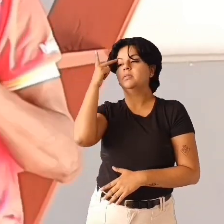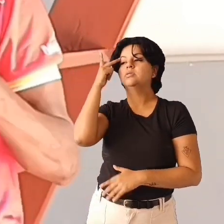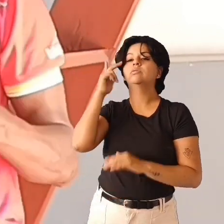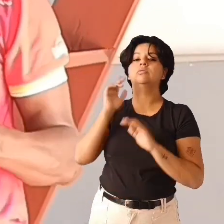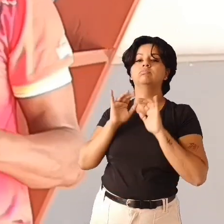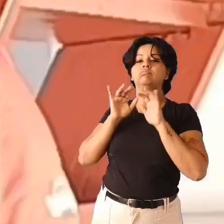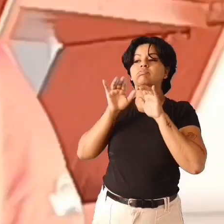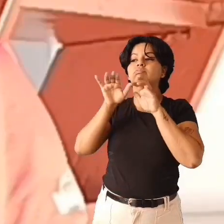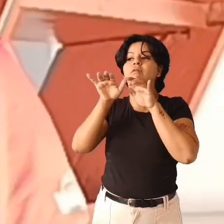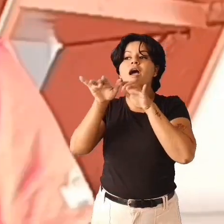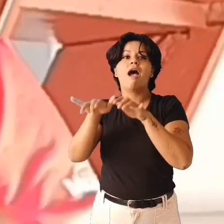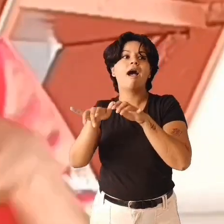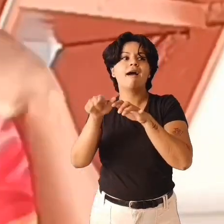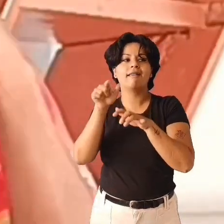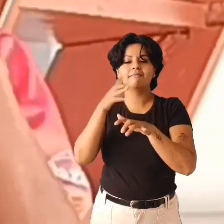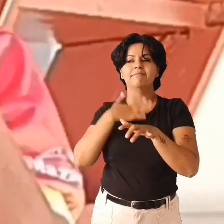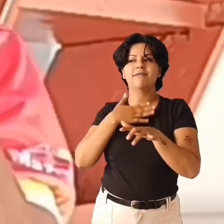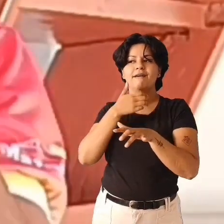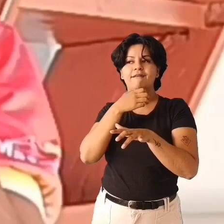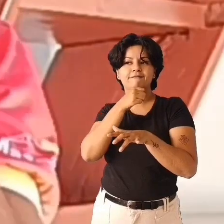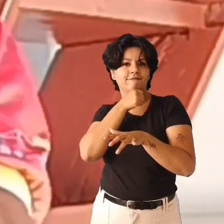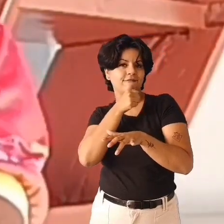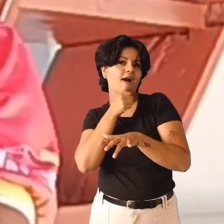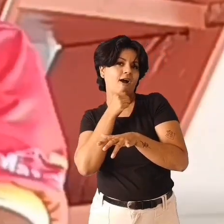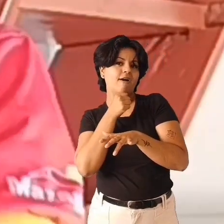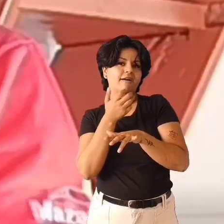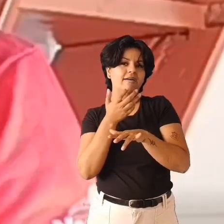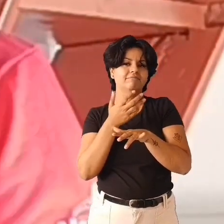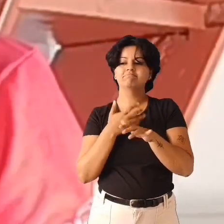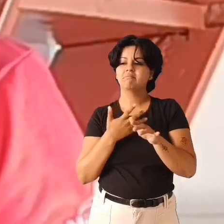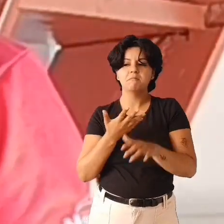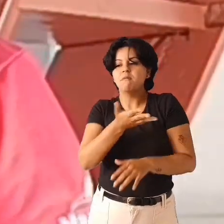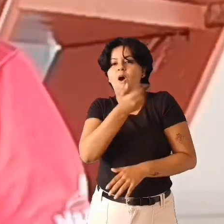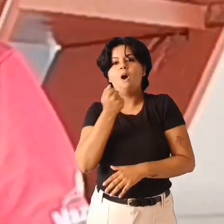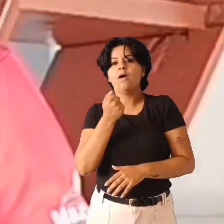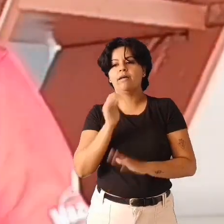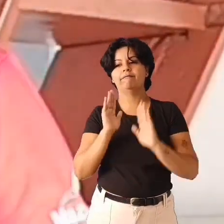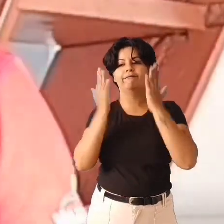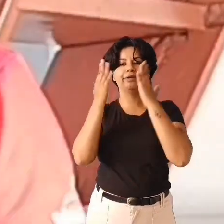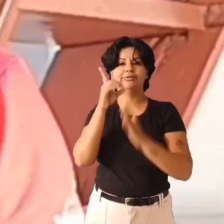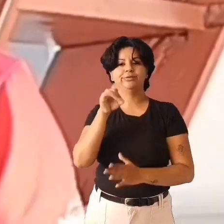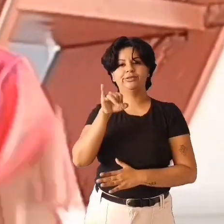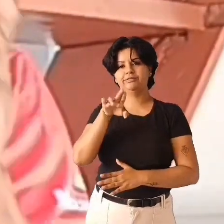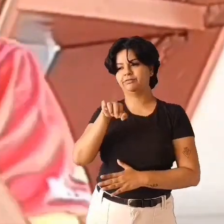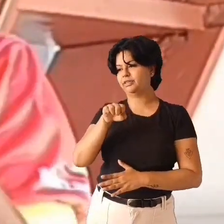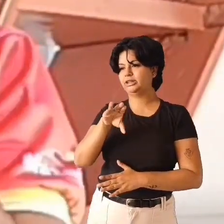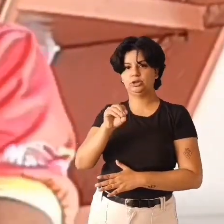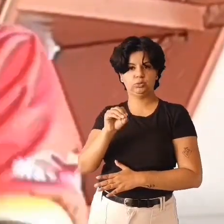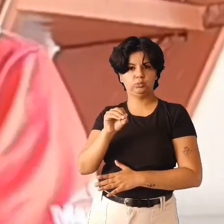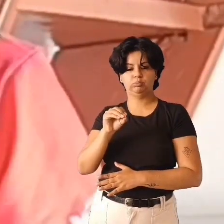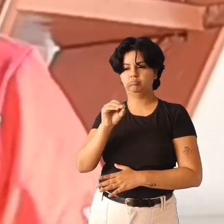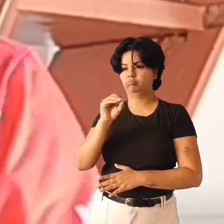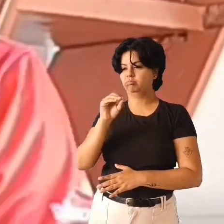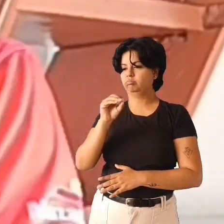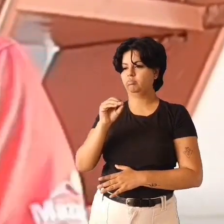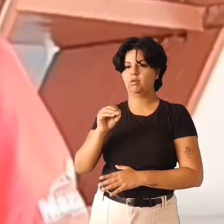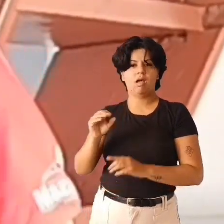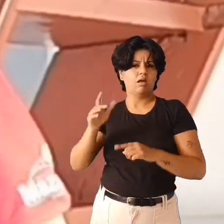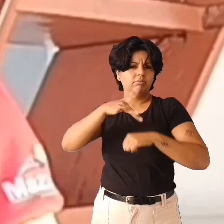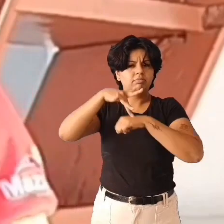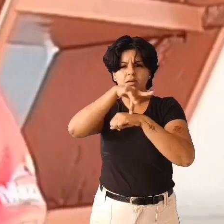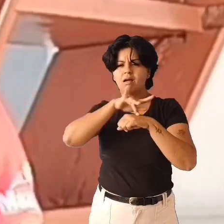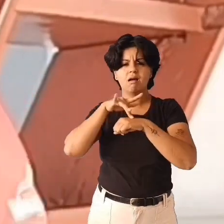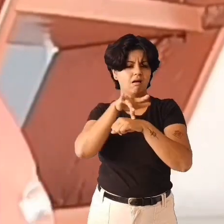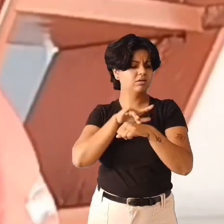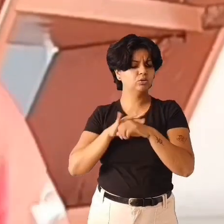não achavam, bora lá para a casa da Dona Cosmia, que era a minha avó. Bora realizar a festa divina lá. As novenas,